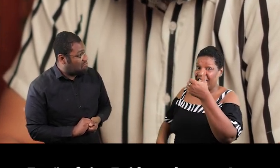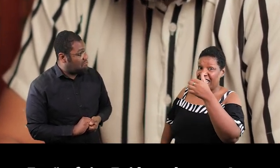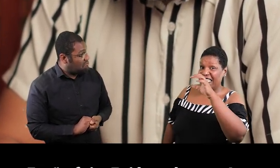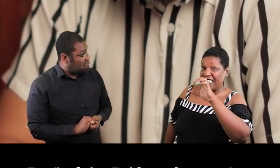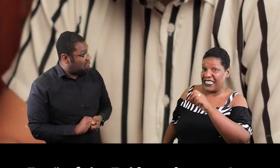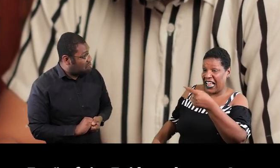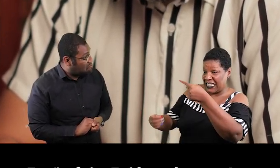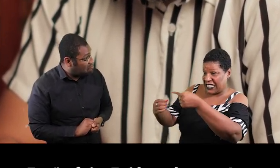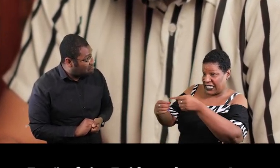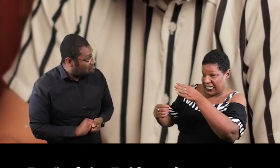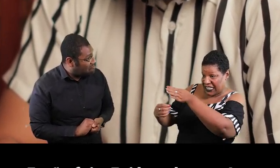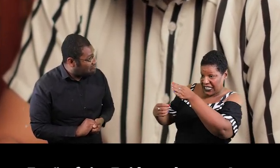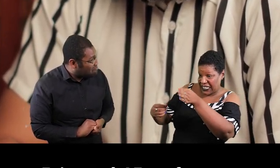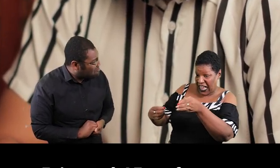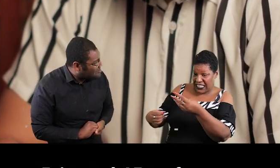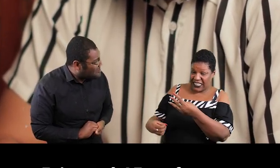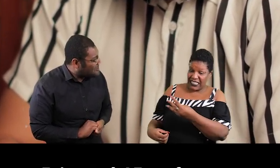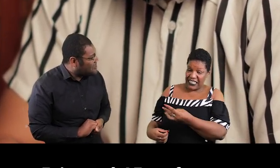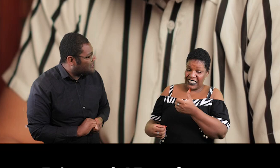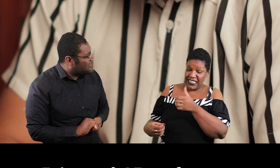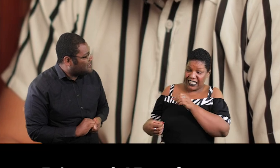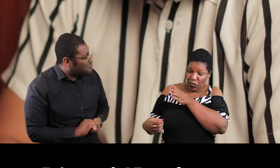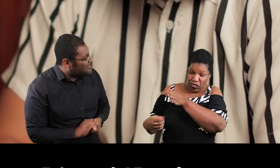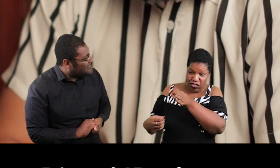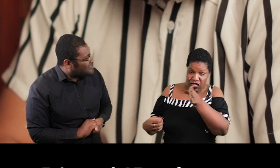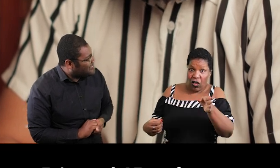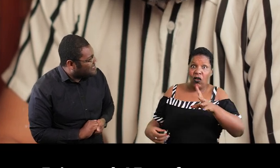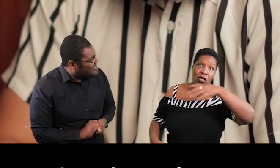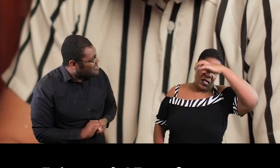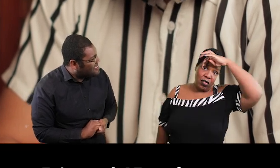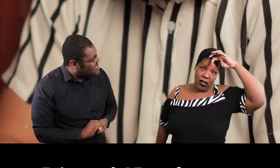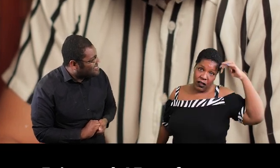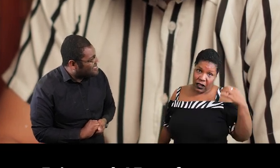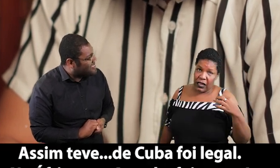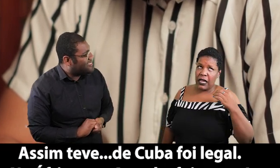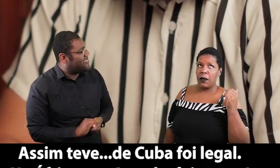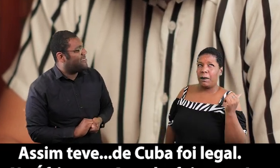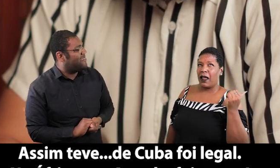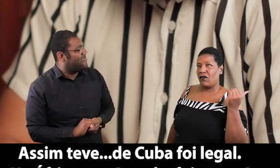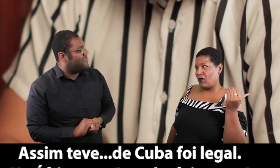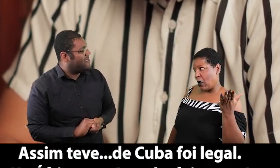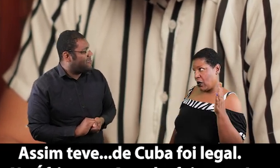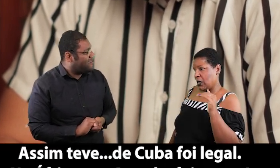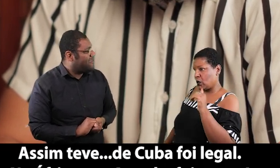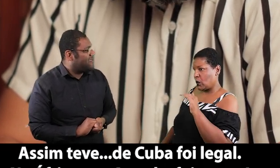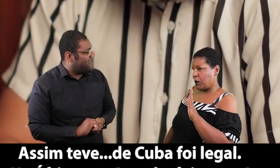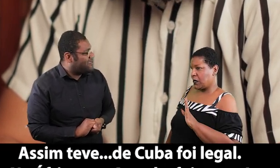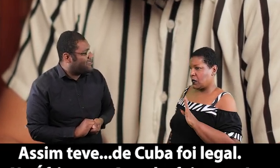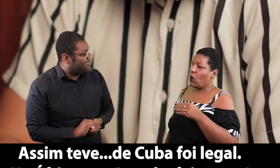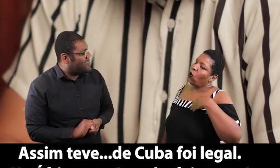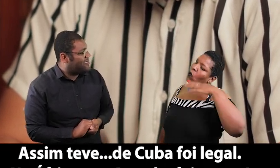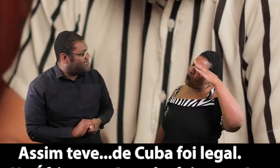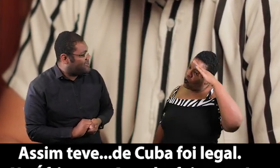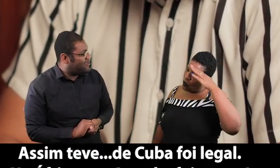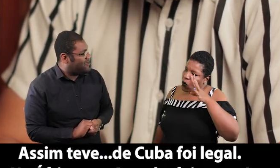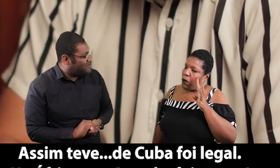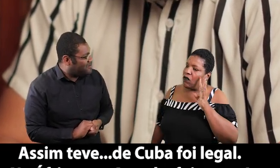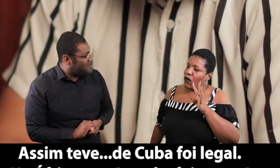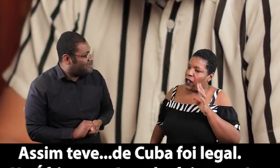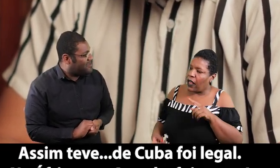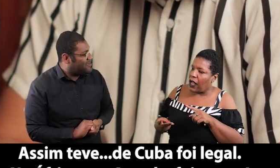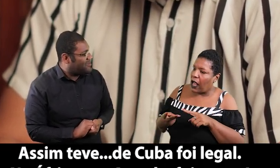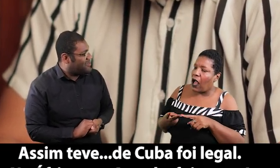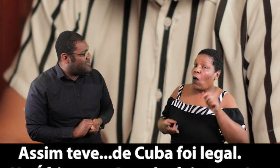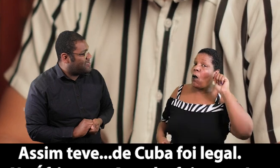bem bacana, foi puxado. E pra fora, assim, teve. De Cuba foi legal.